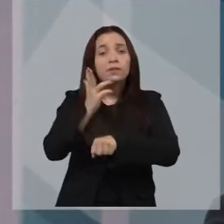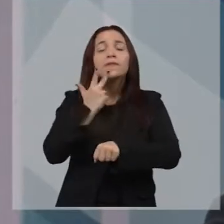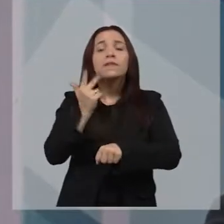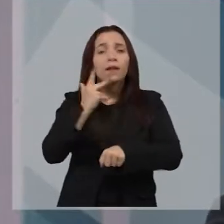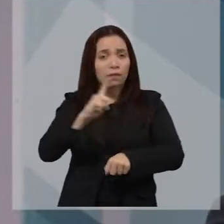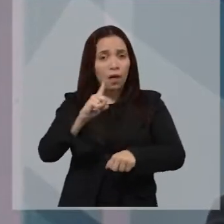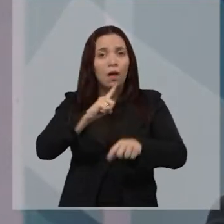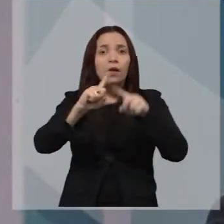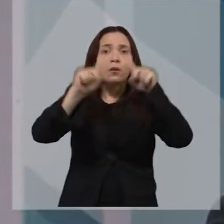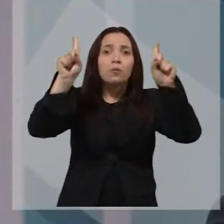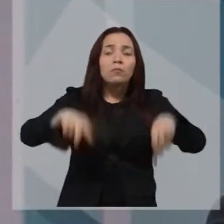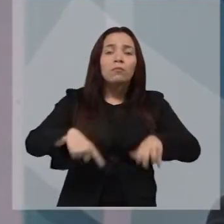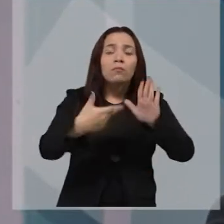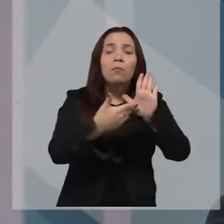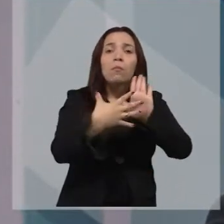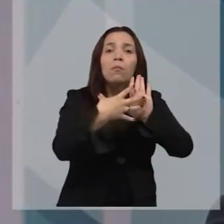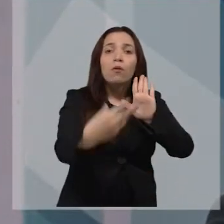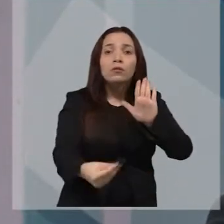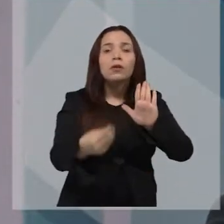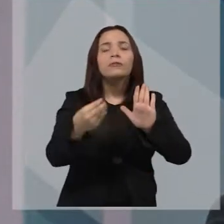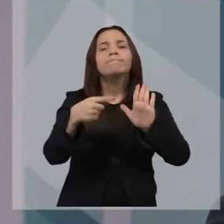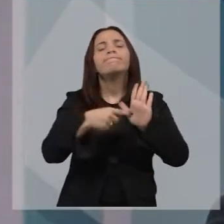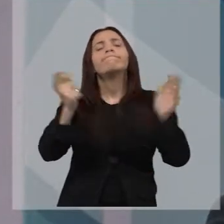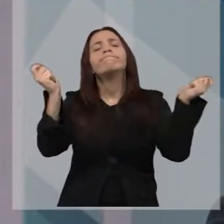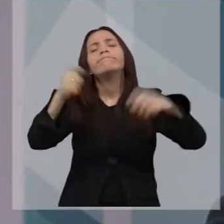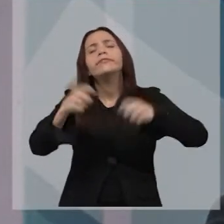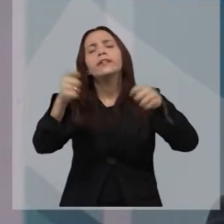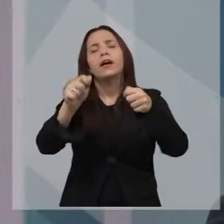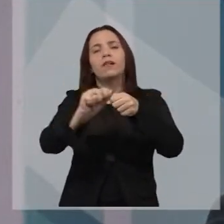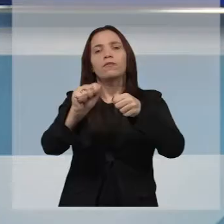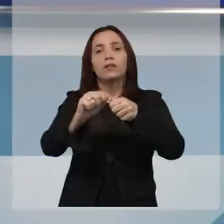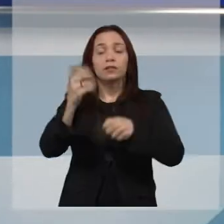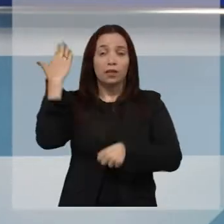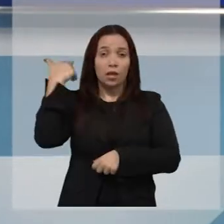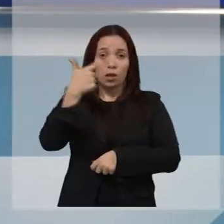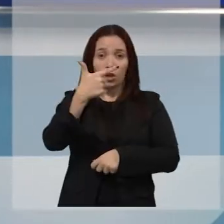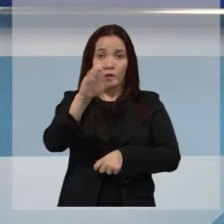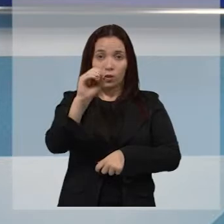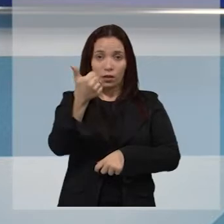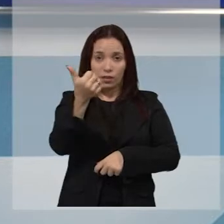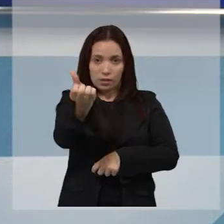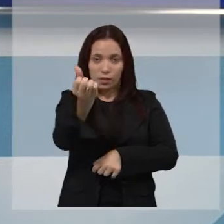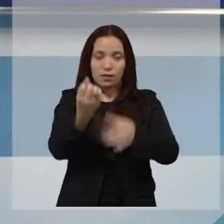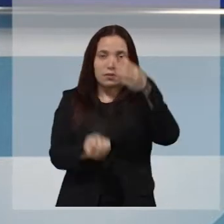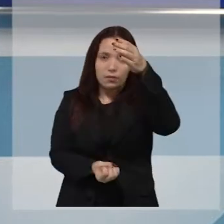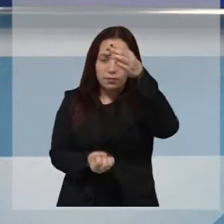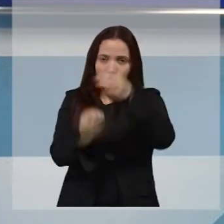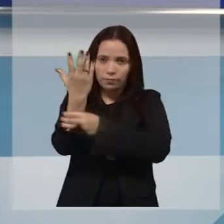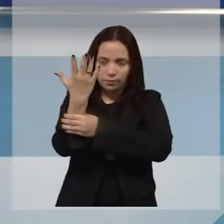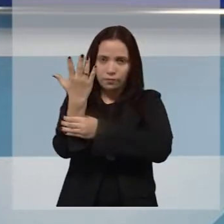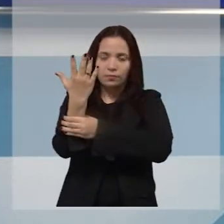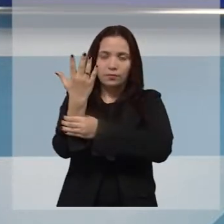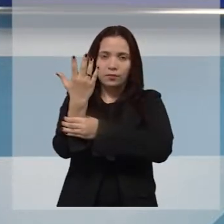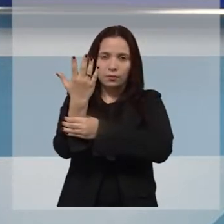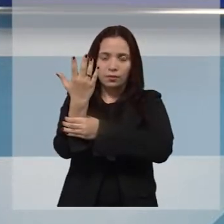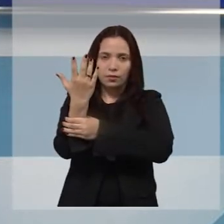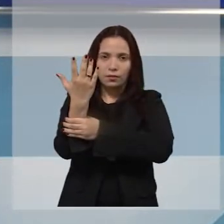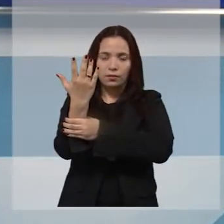provado e comprovado. Afinal de contas, de 2016, quando inaugurado, considerando só 2018, que foi o